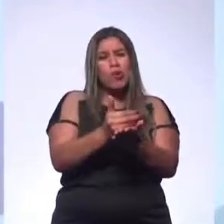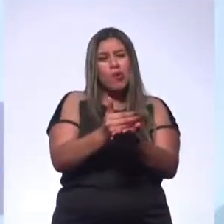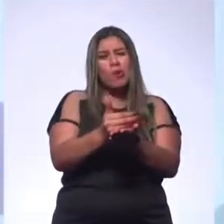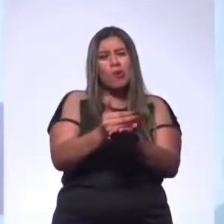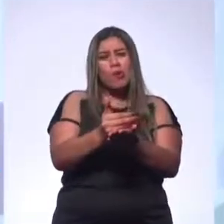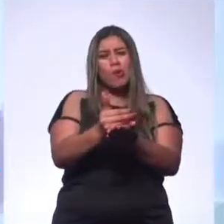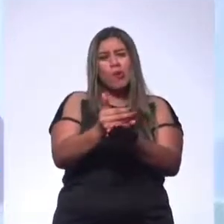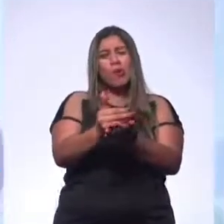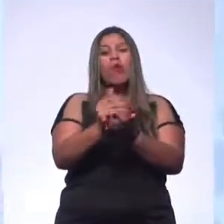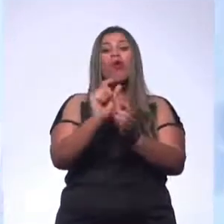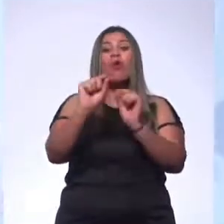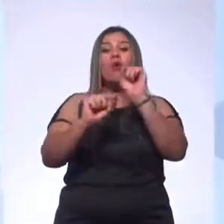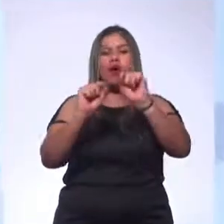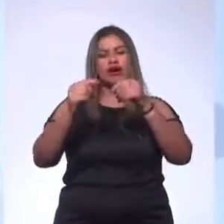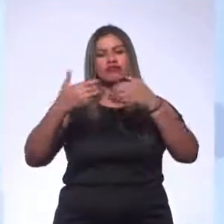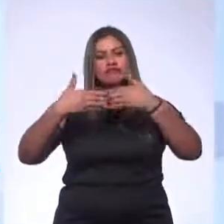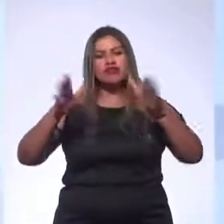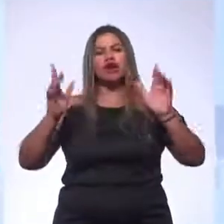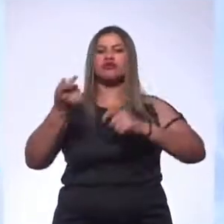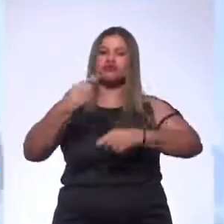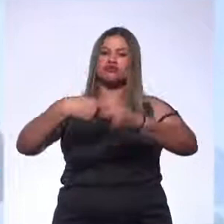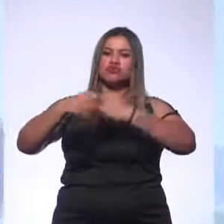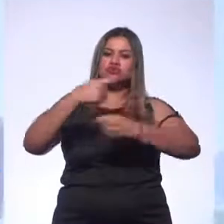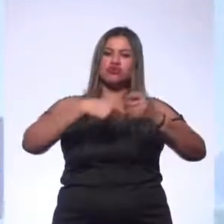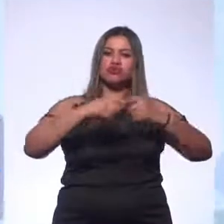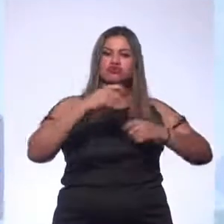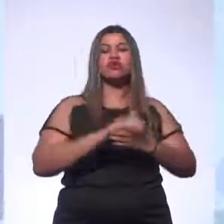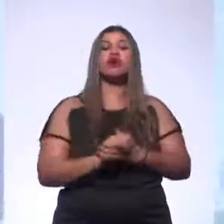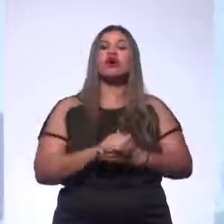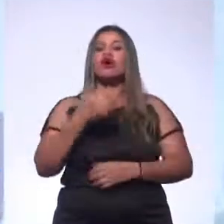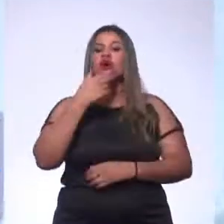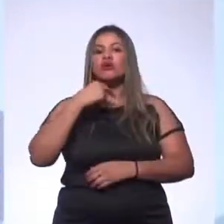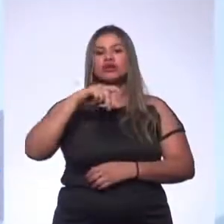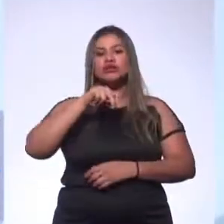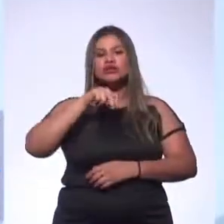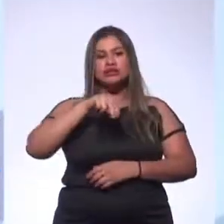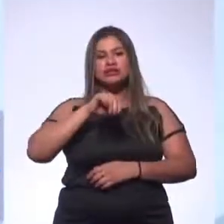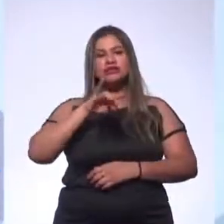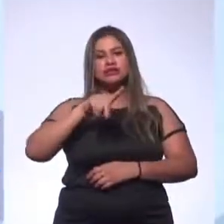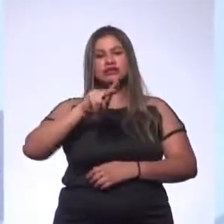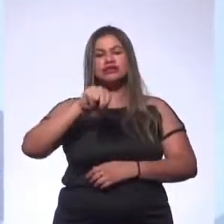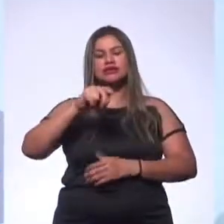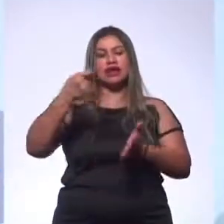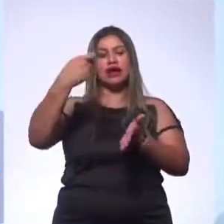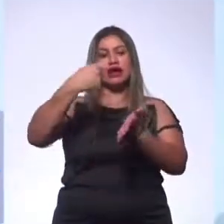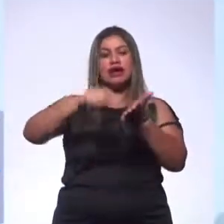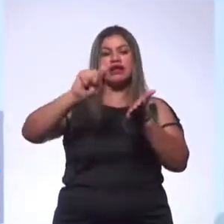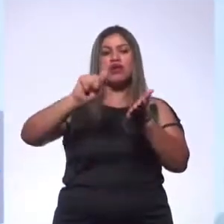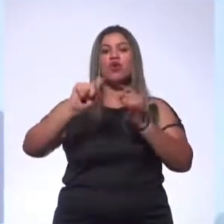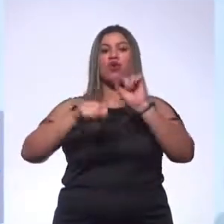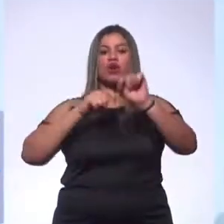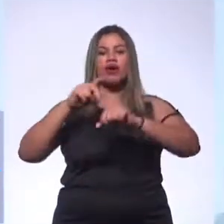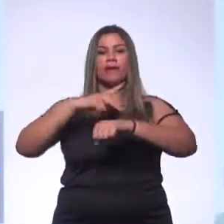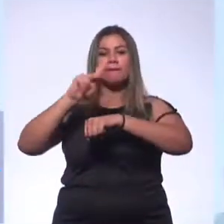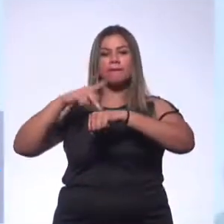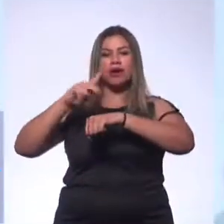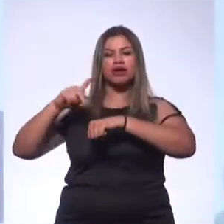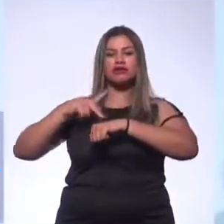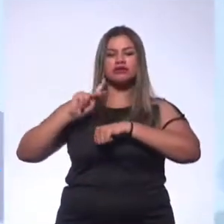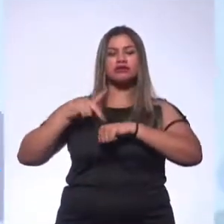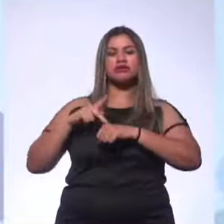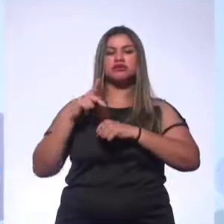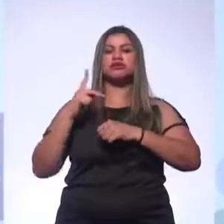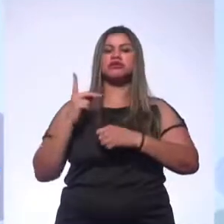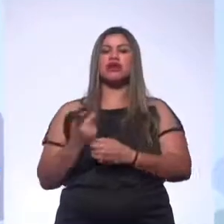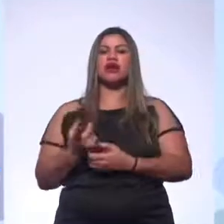reabertura econômica. O Nikita Khrushchev, ele vai acenar para os países capitalistas, ele